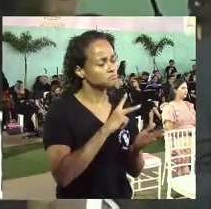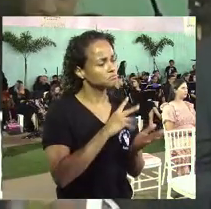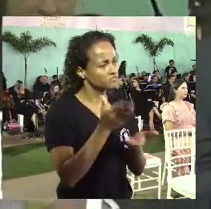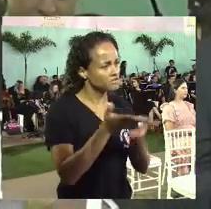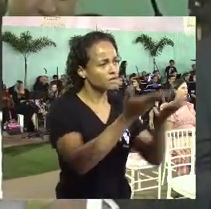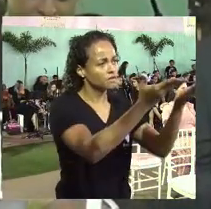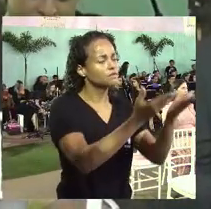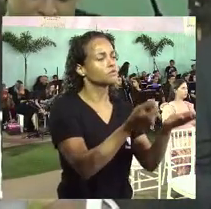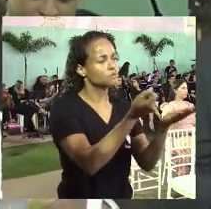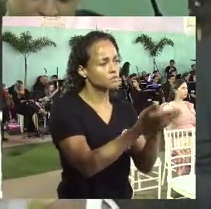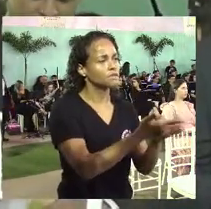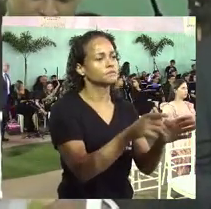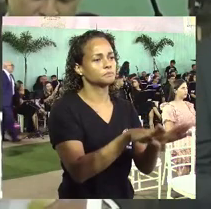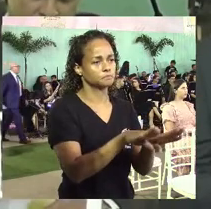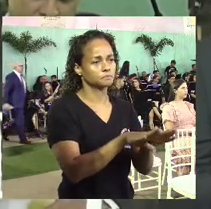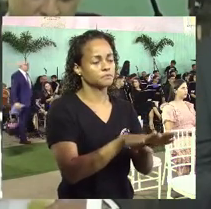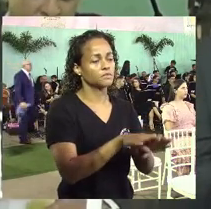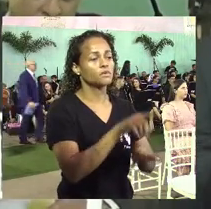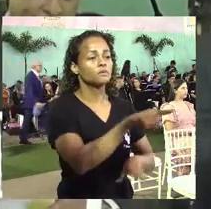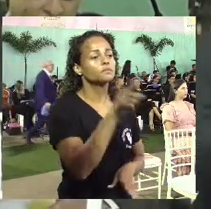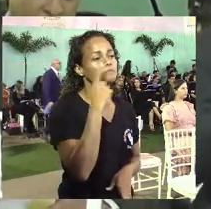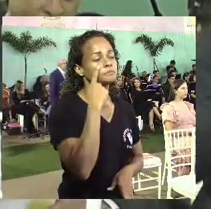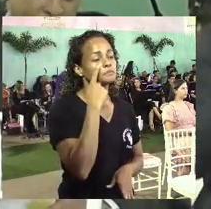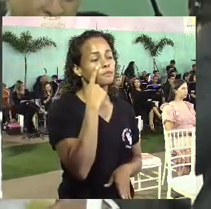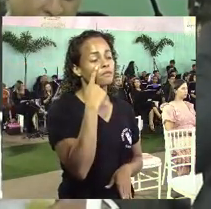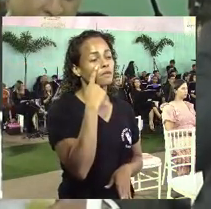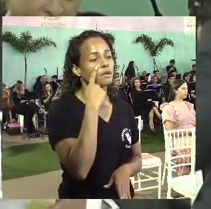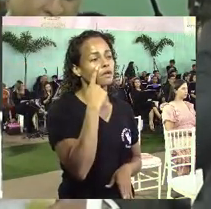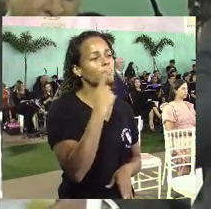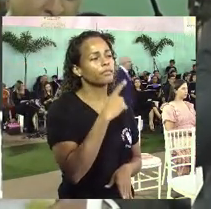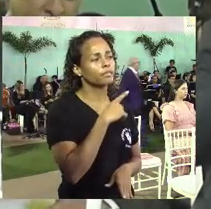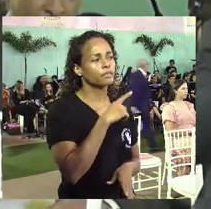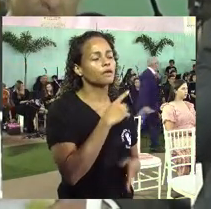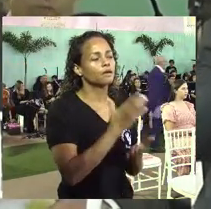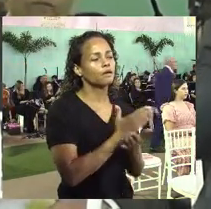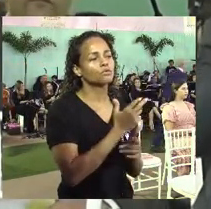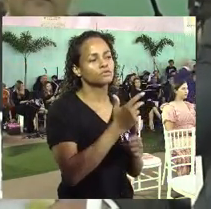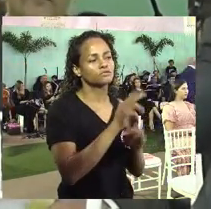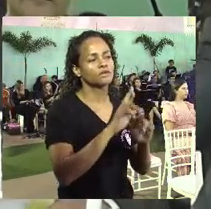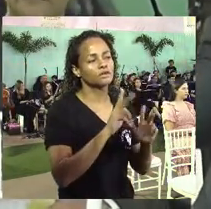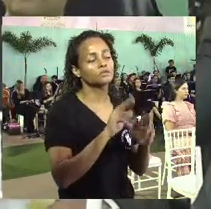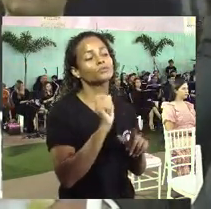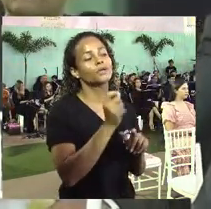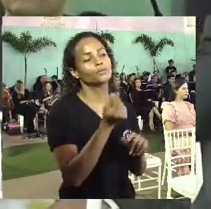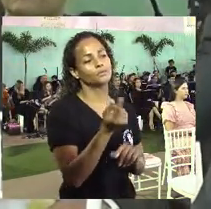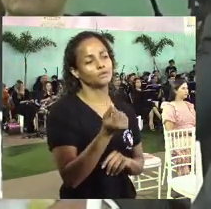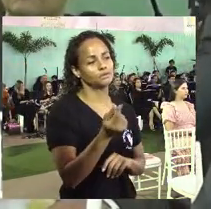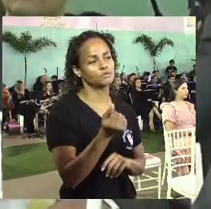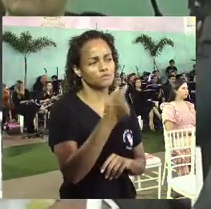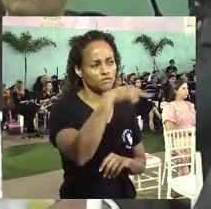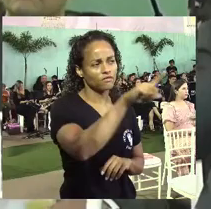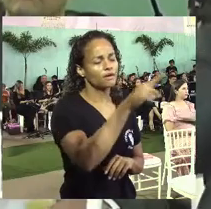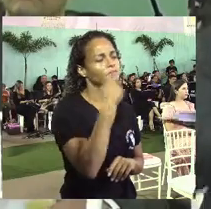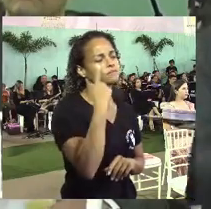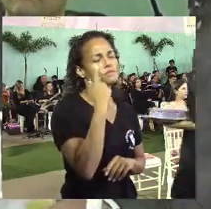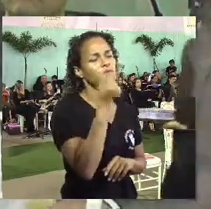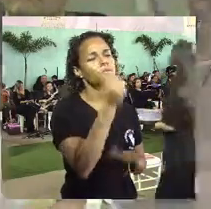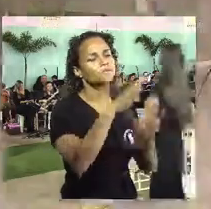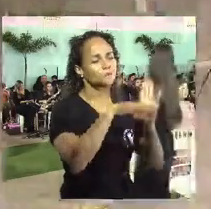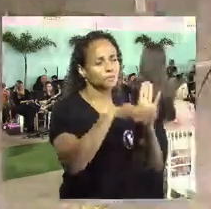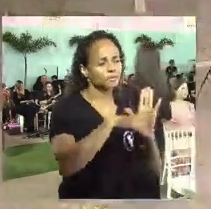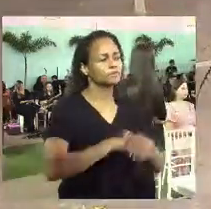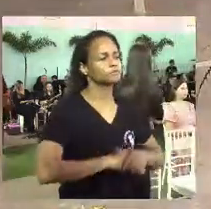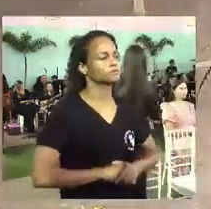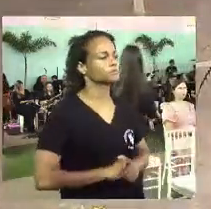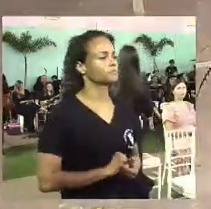ali e adquirir a sua também tá você vai ver que realmente há diferença de valores Então passe ali e adquira